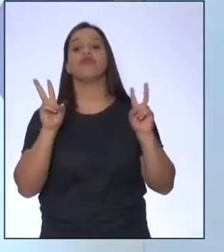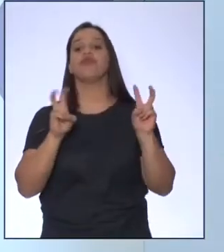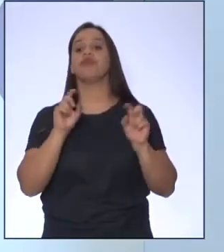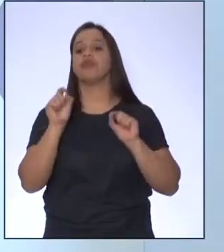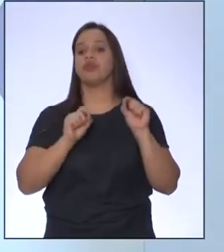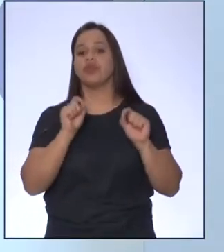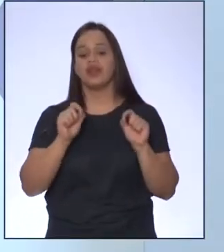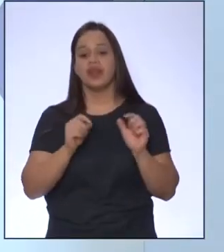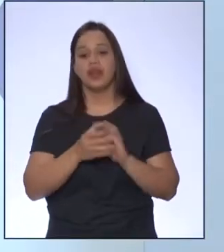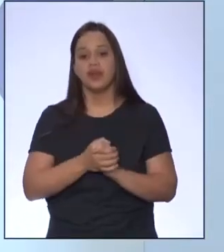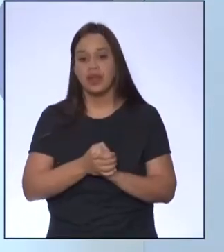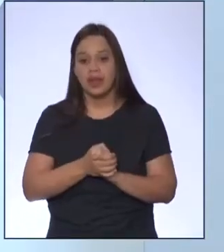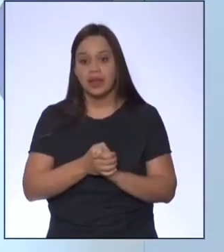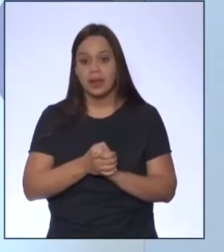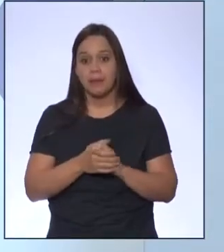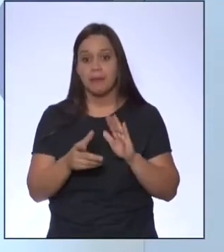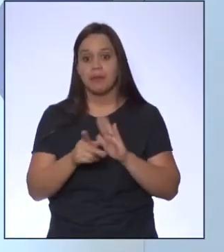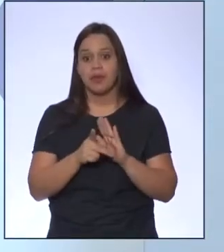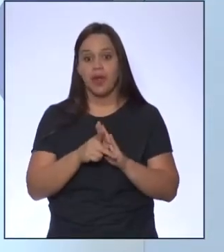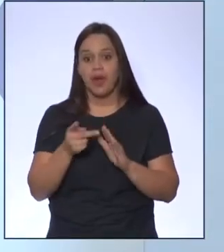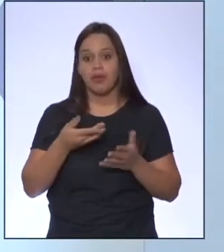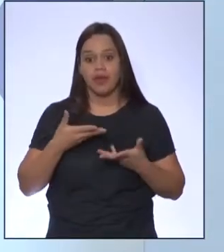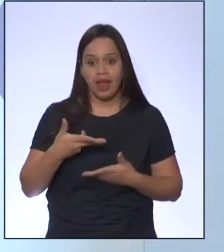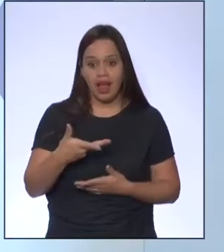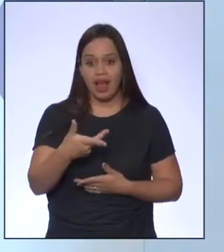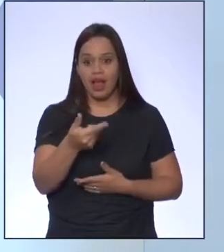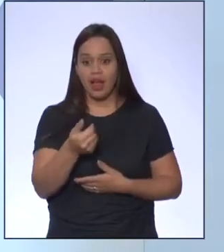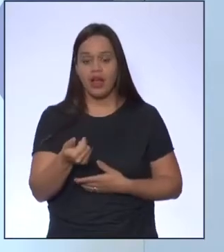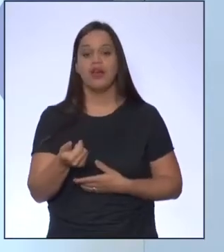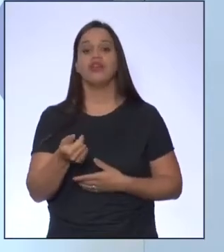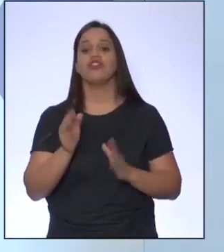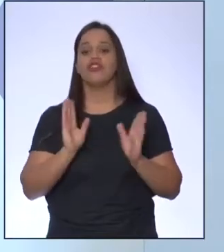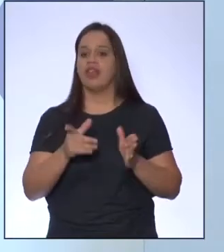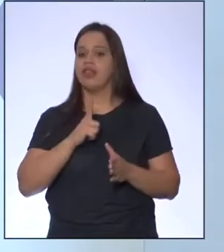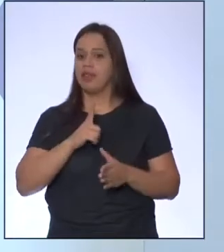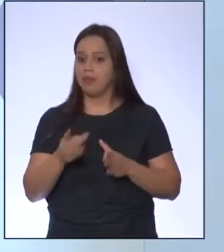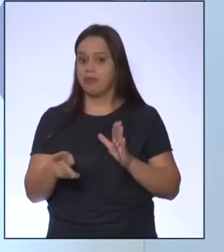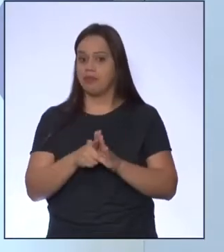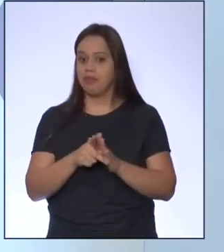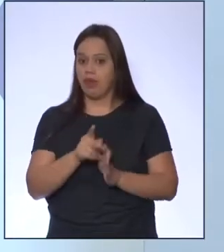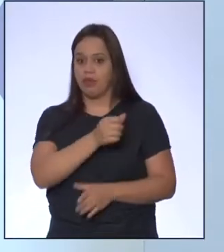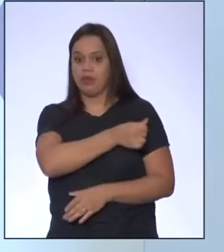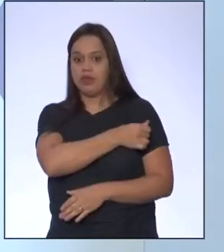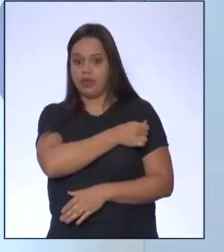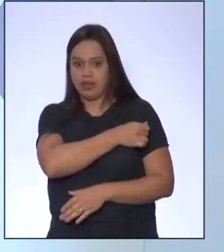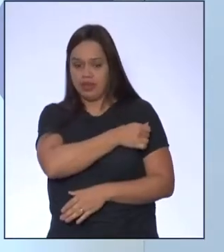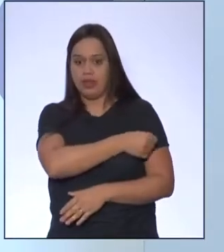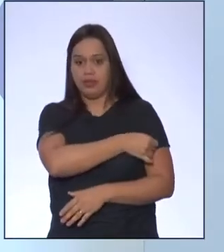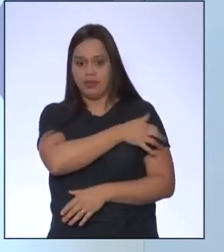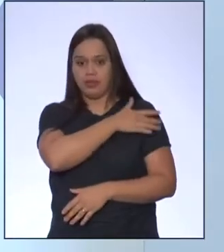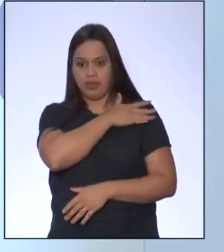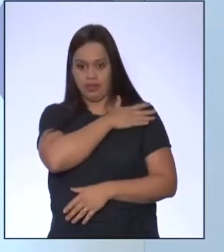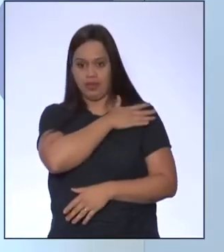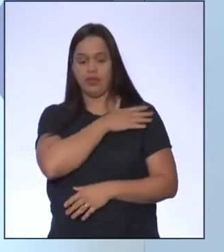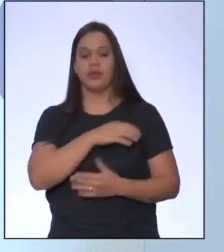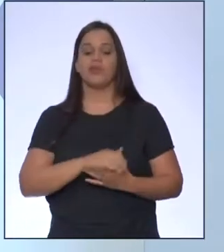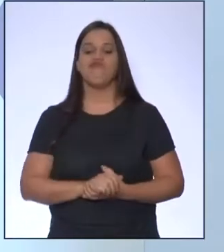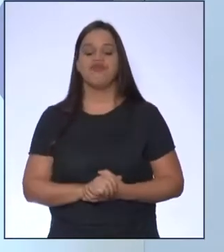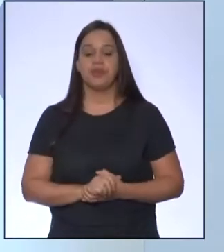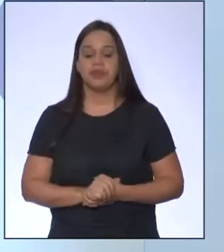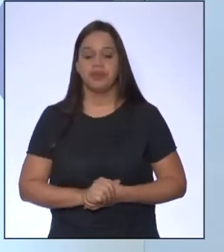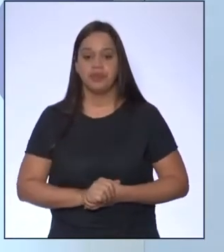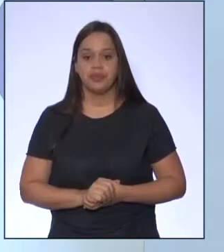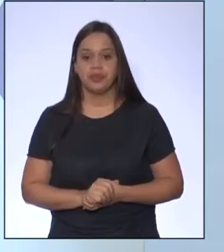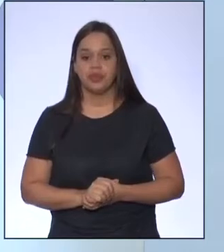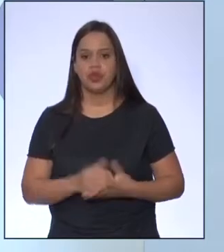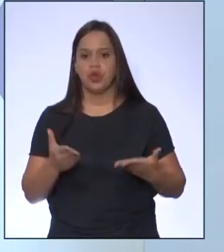alguns assuntos pertinentes aí às habilidades previstas para o 6º ano do ensino fundamental.